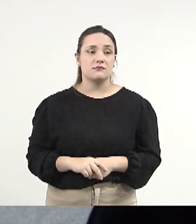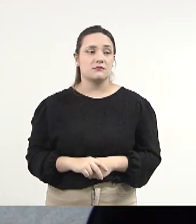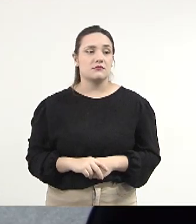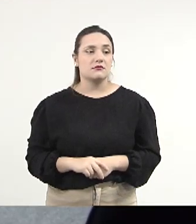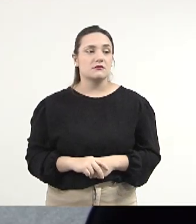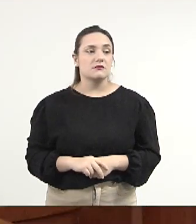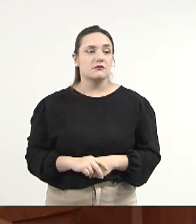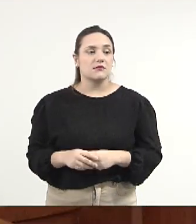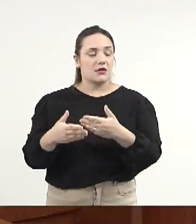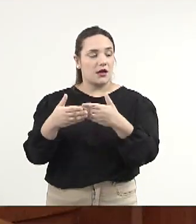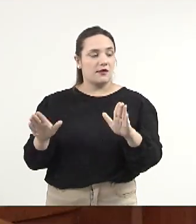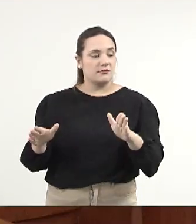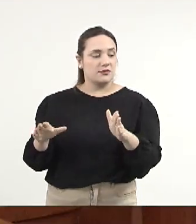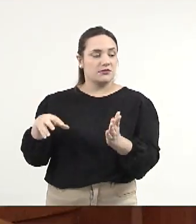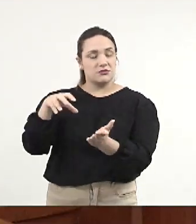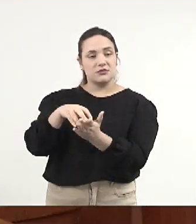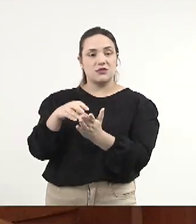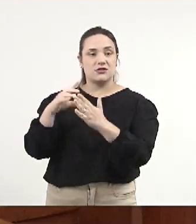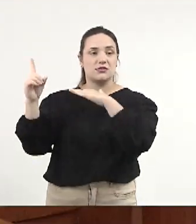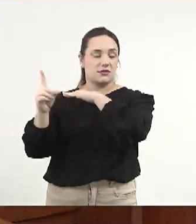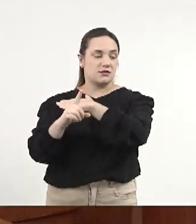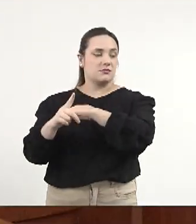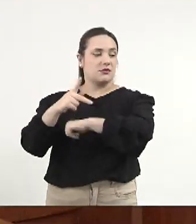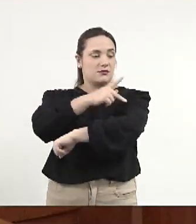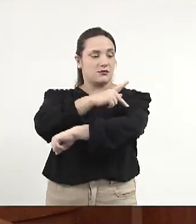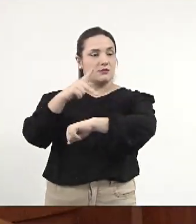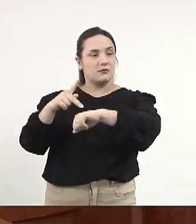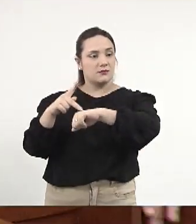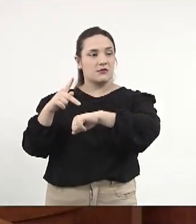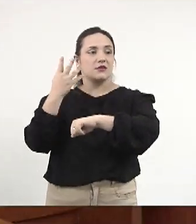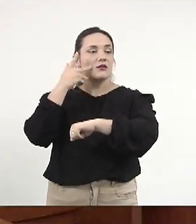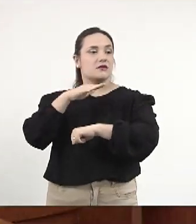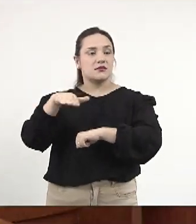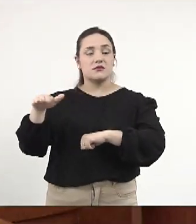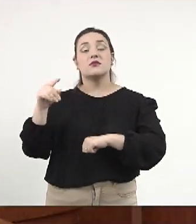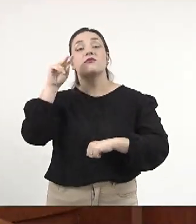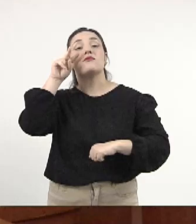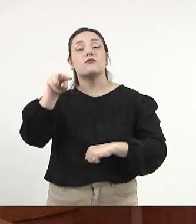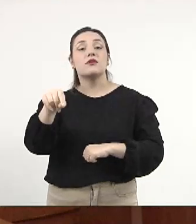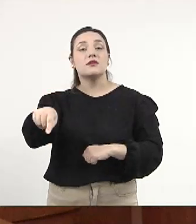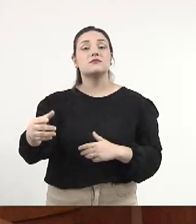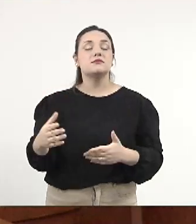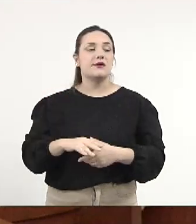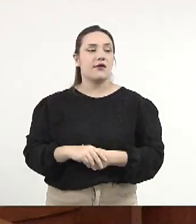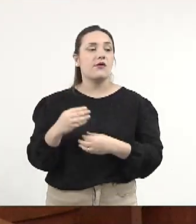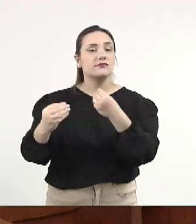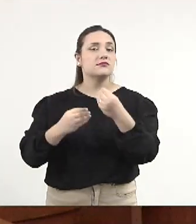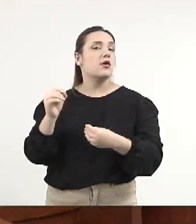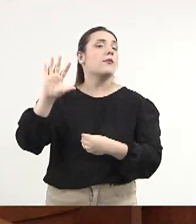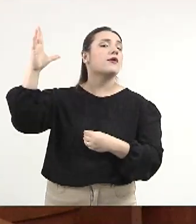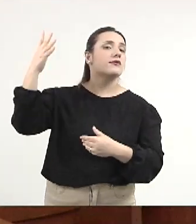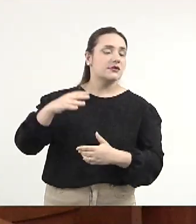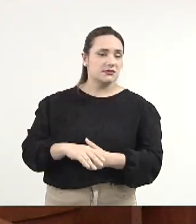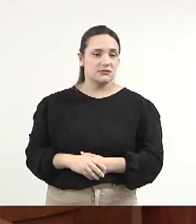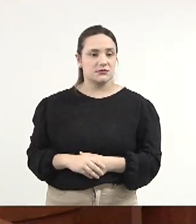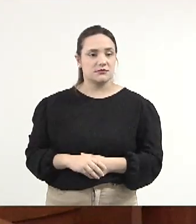Abriram um centro de atendimento pediátrico ali no Tiradentes, vai lá ver como é que